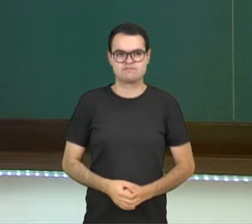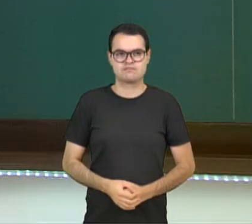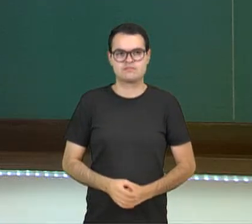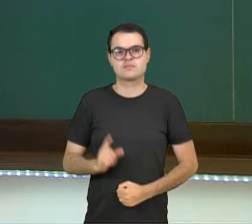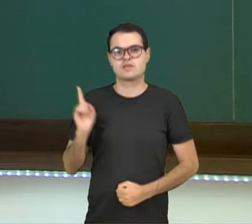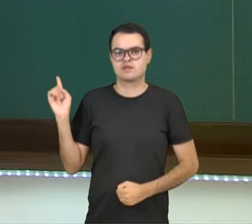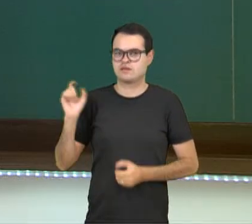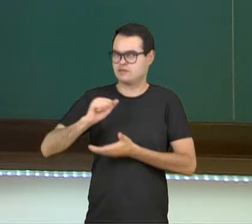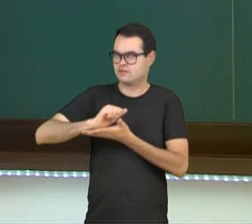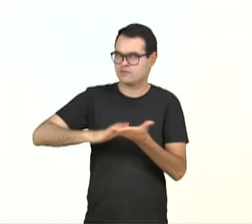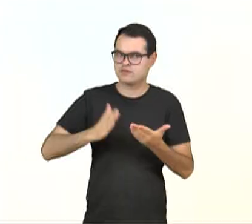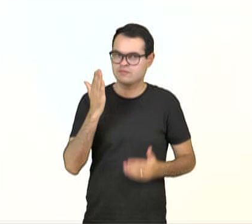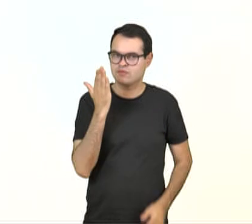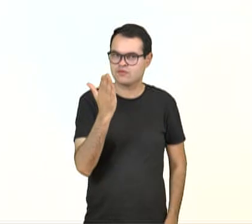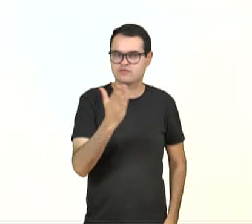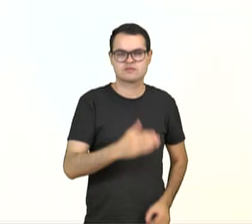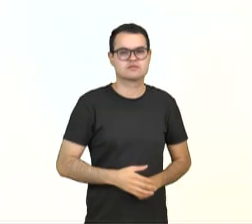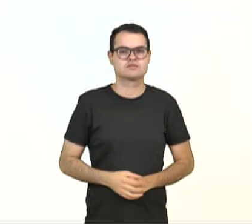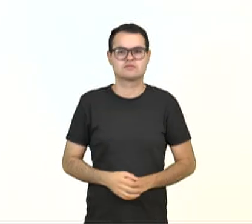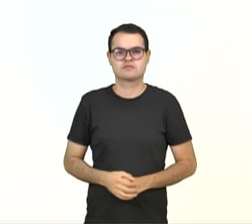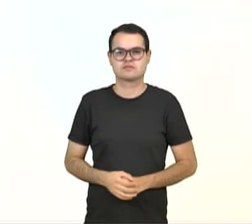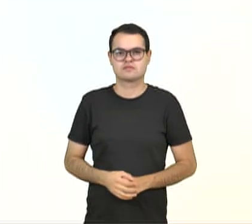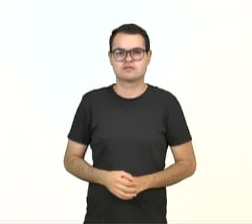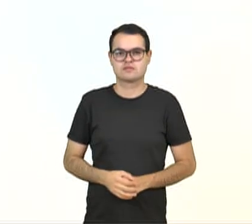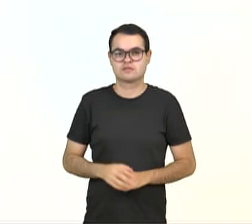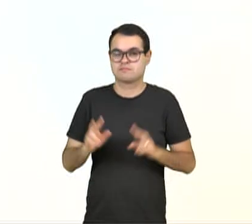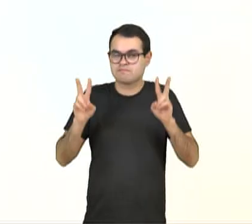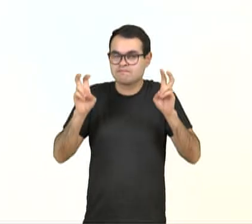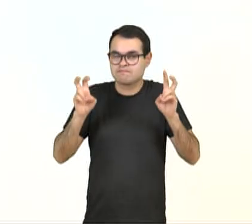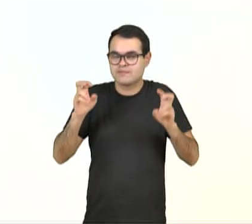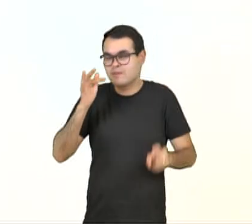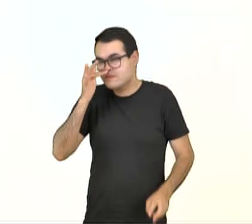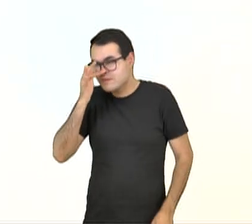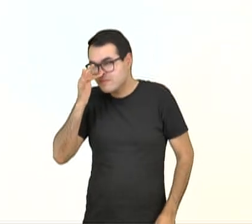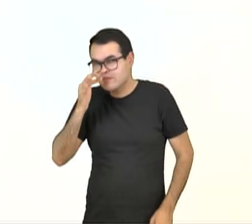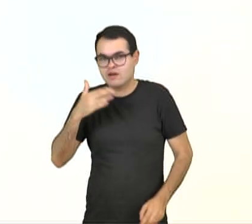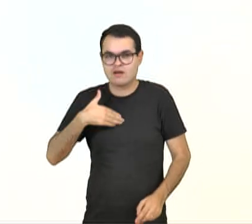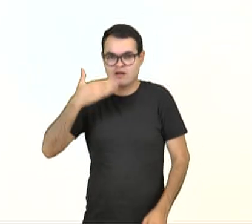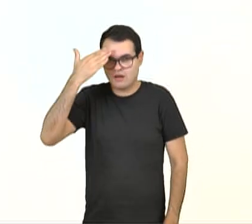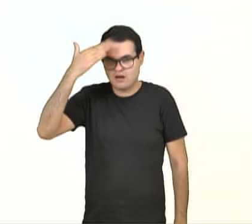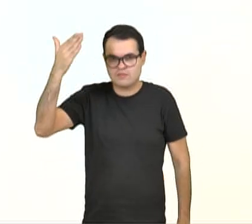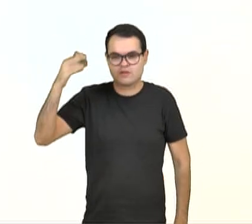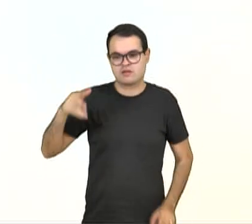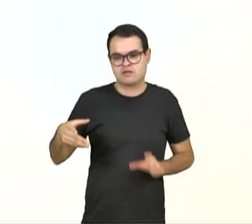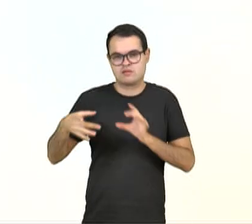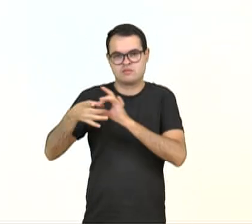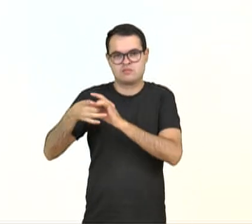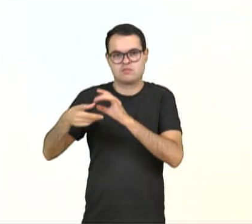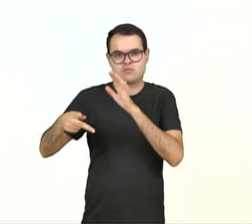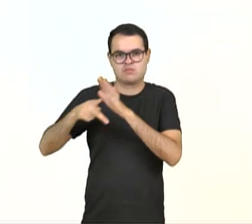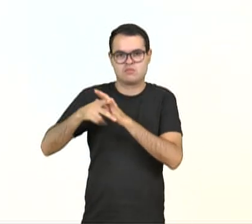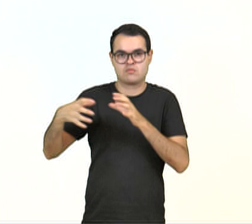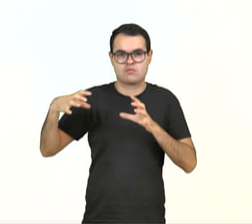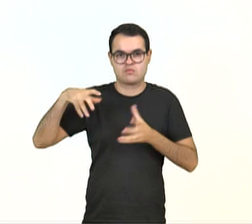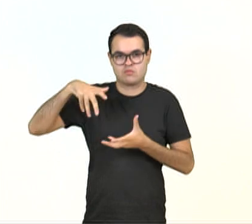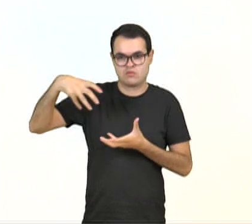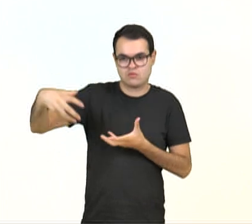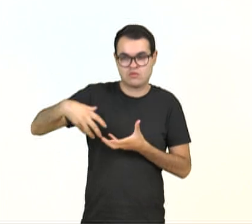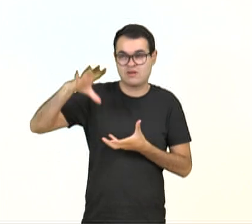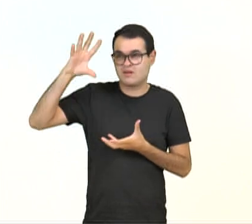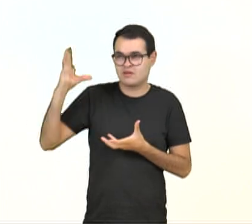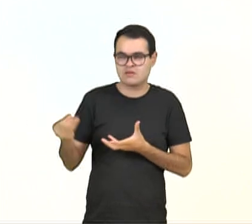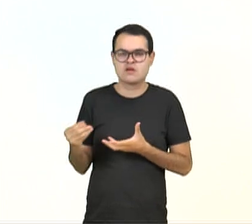Aqui tem uma atividade para você fazer. Primavera Árabe, um conflito originário do continente africano. Teve